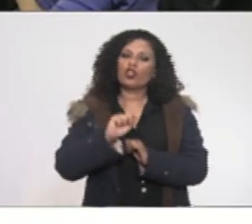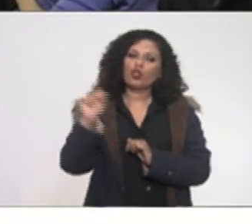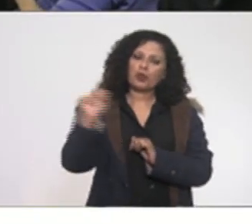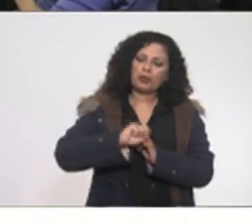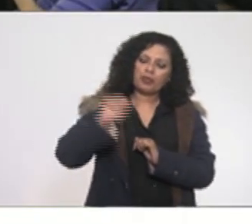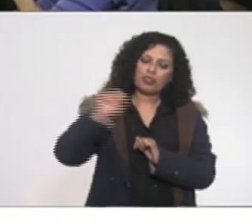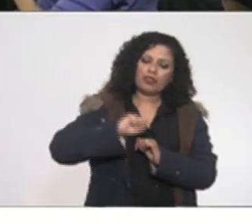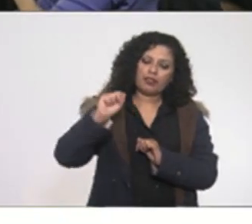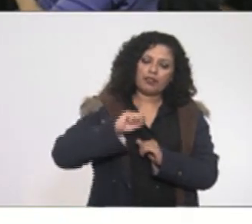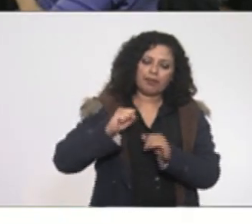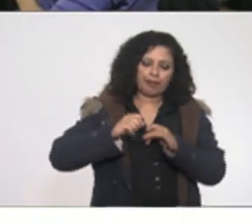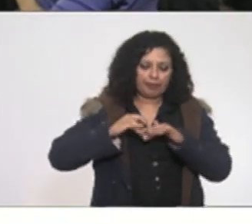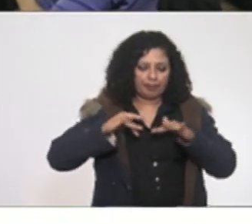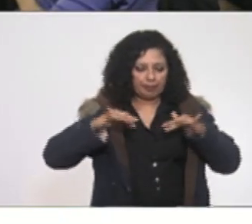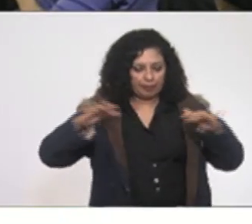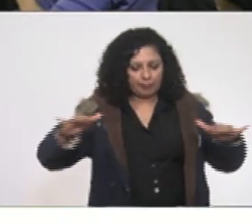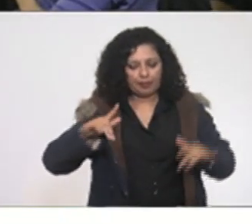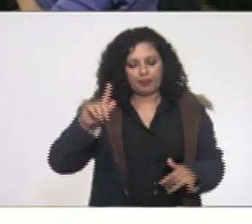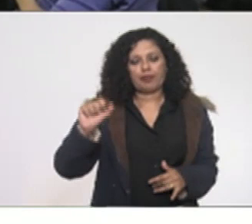de Distribuição de Combustível,